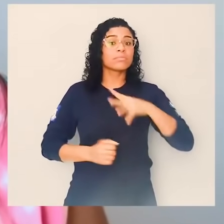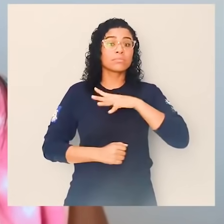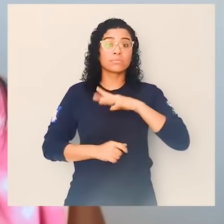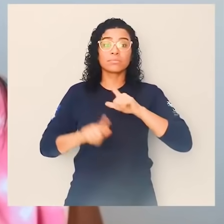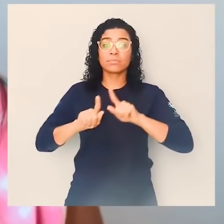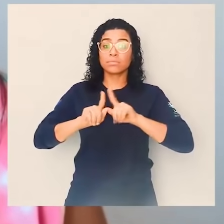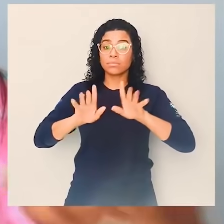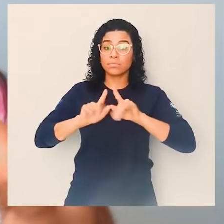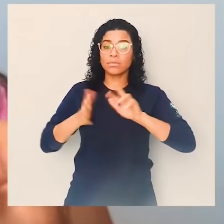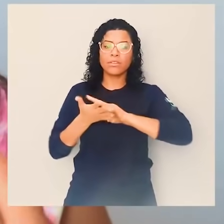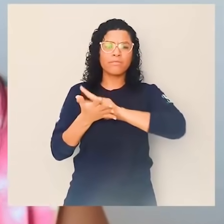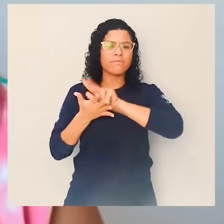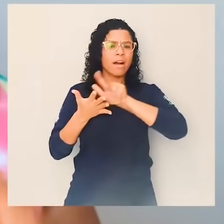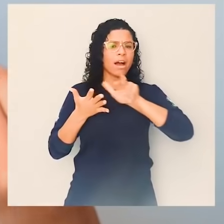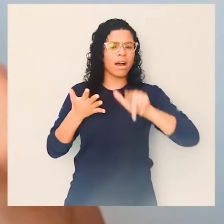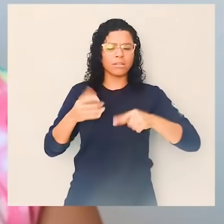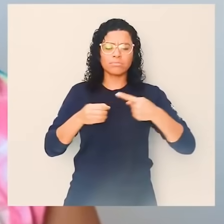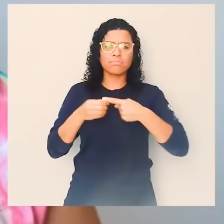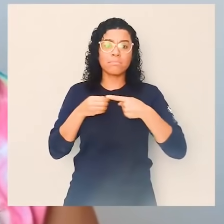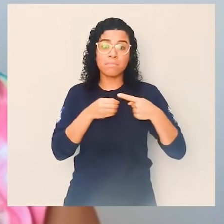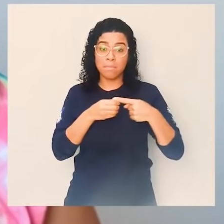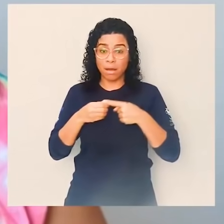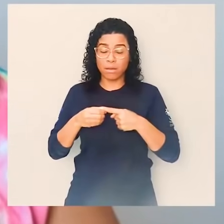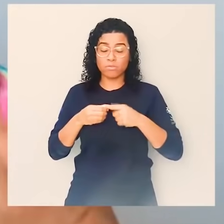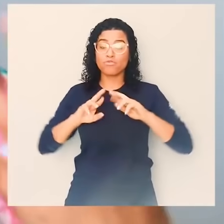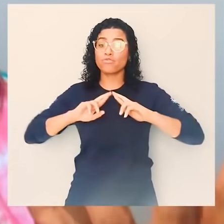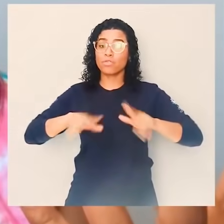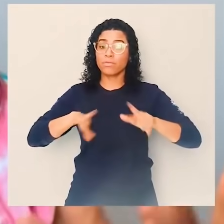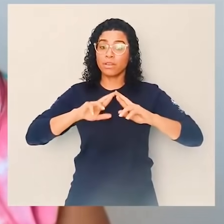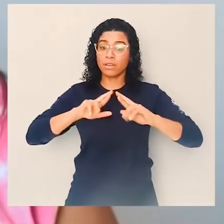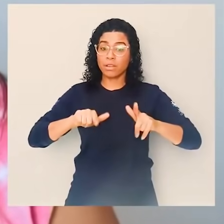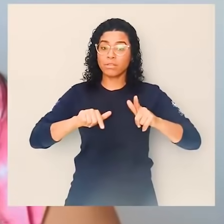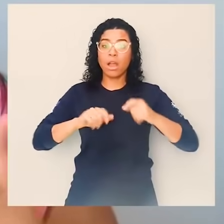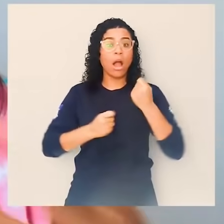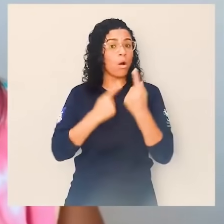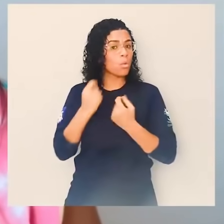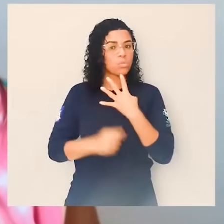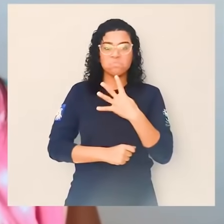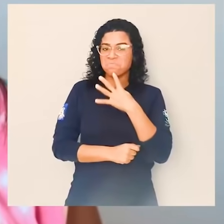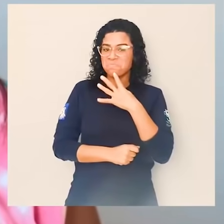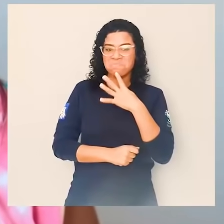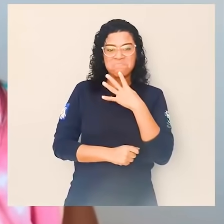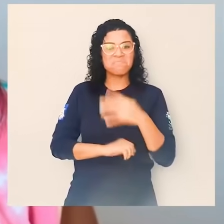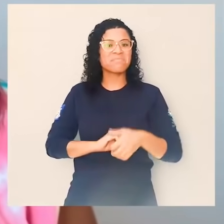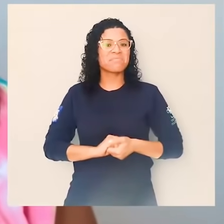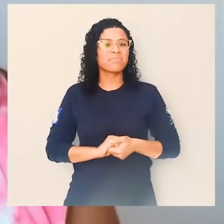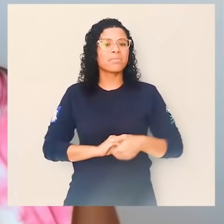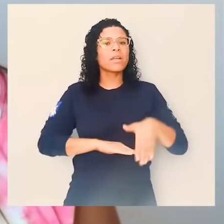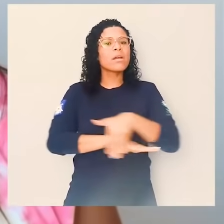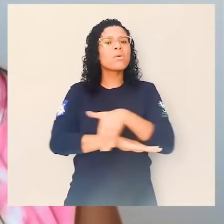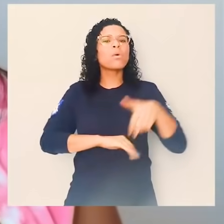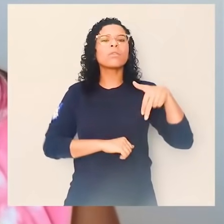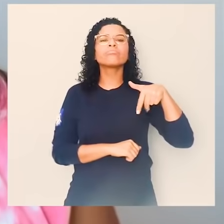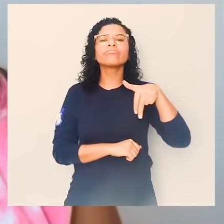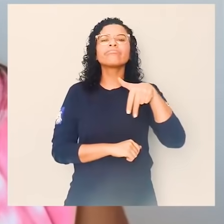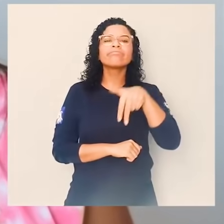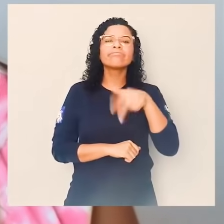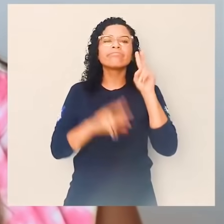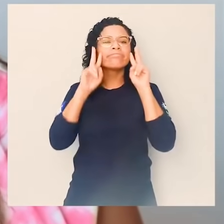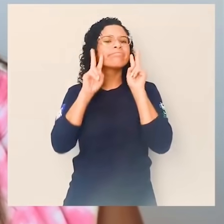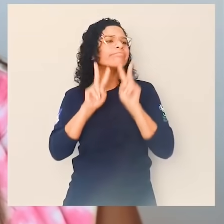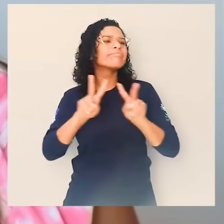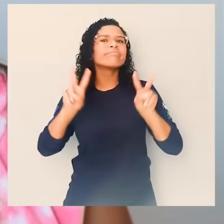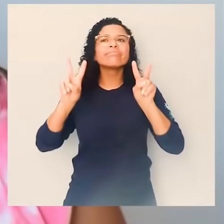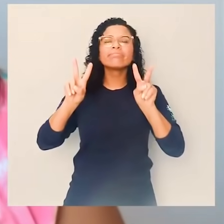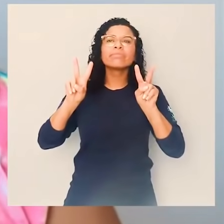cidade de Guarulhos tem muitos bairros, tantos que eu nem conheço todos. Andando pelas ruas